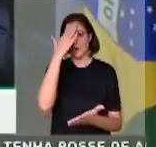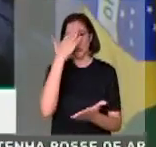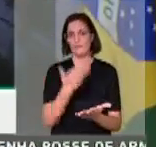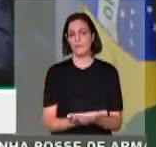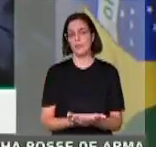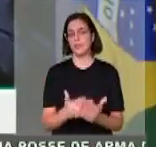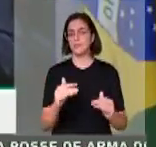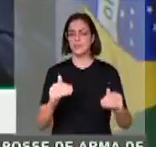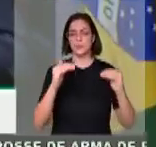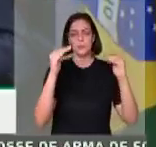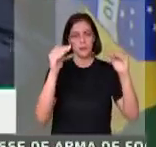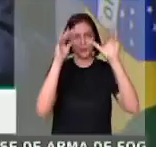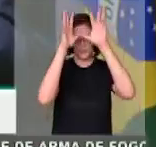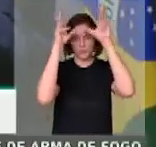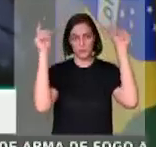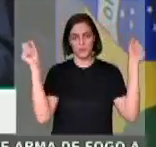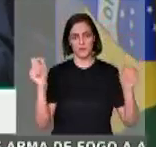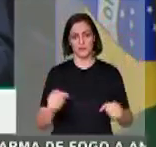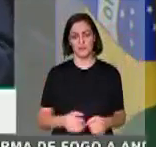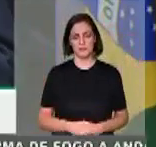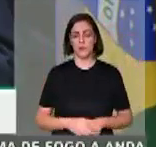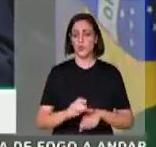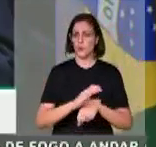uma Constituição vigente